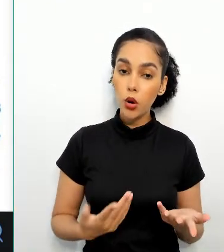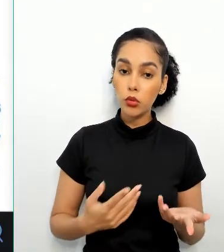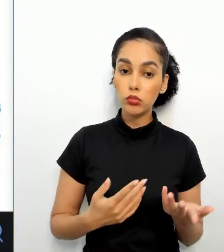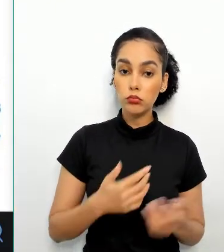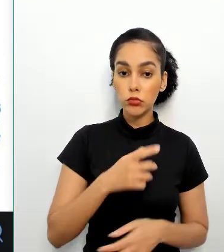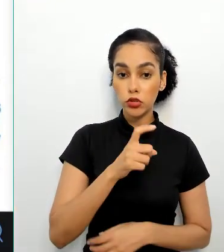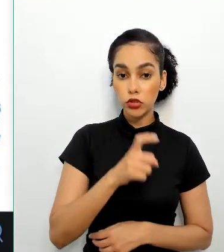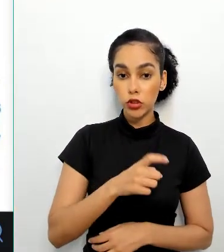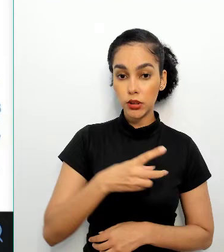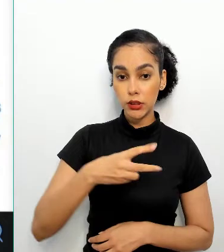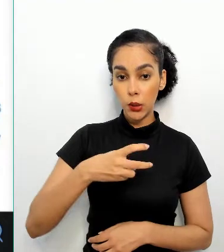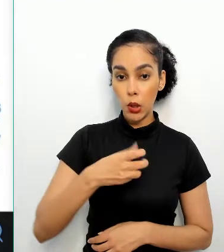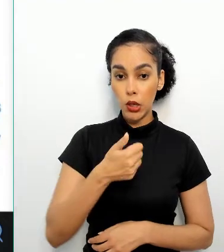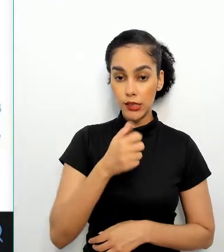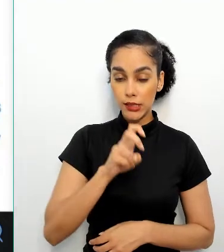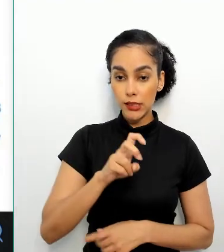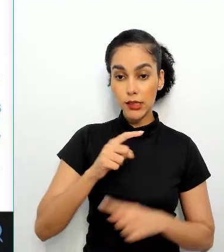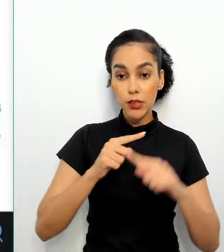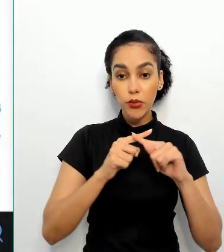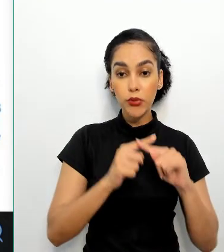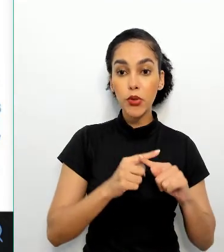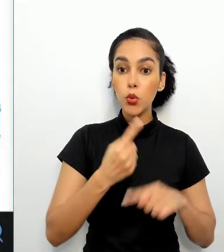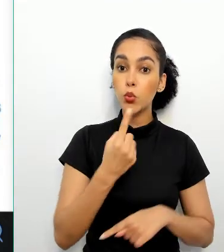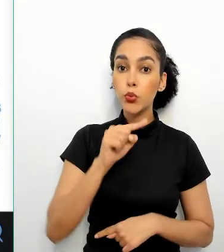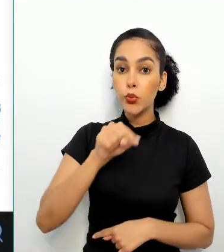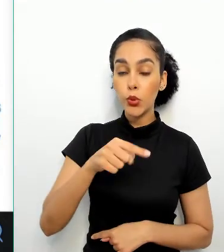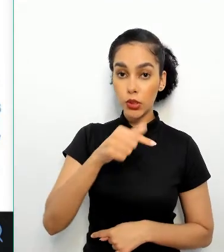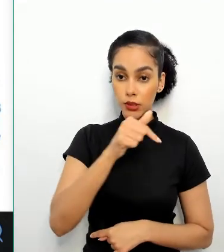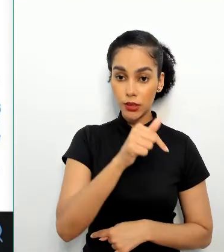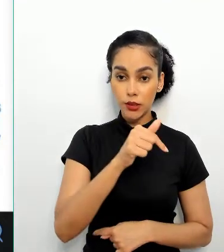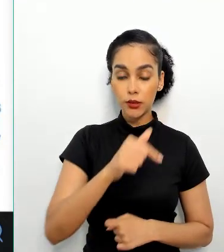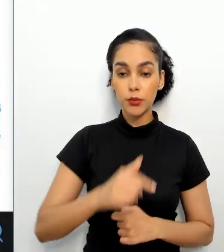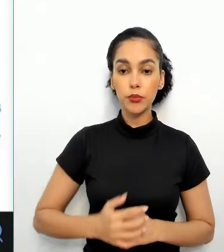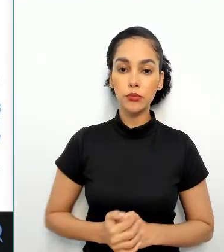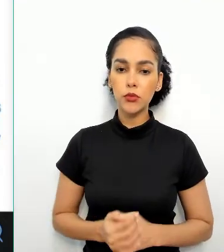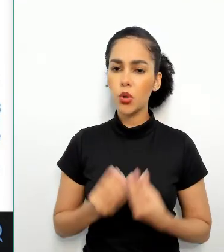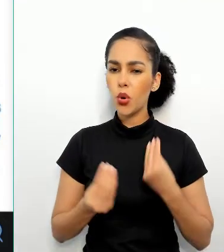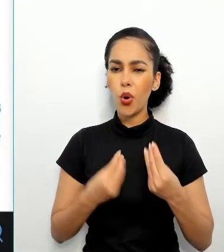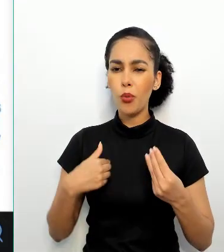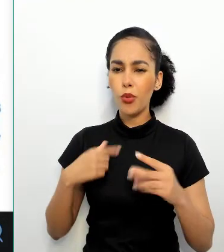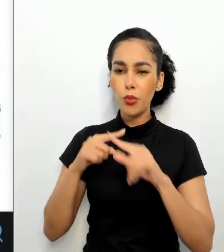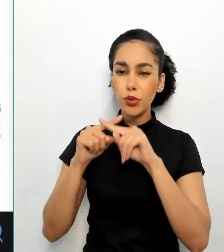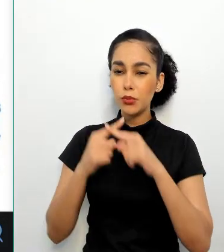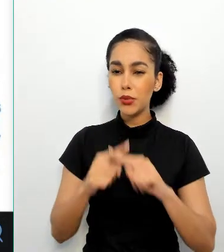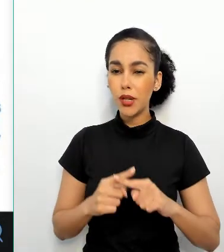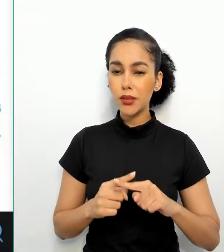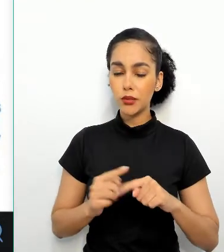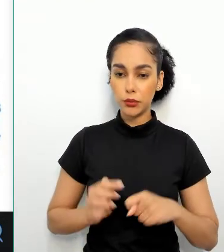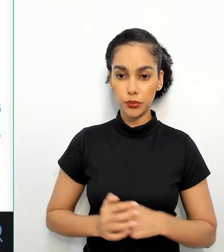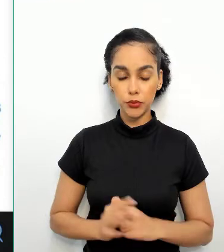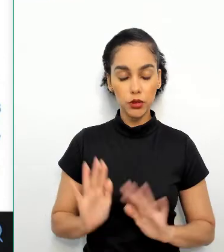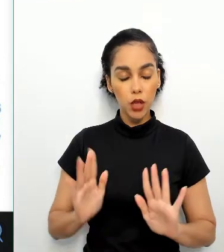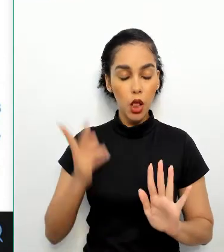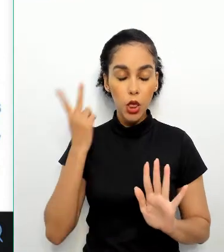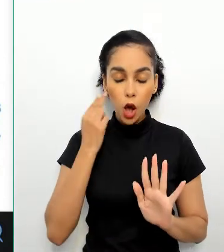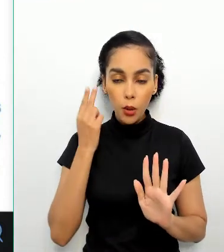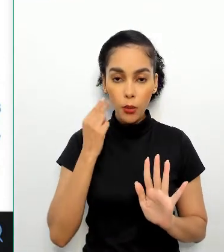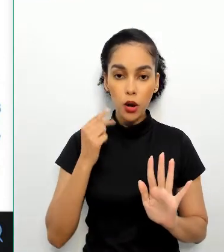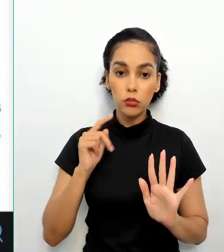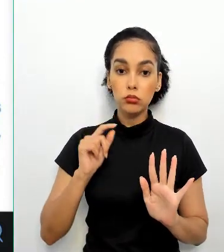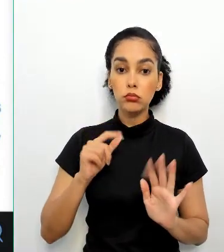15 vezes 1,7. Tá? Então, 1,7 vezes 15. Como é que eu faço essa